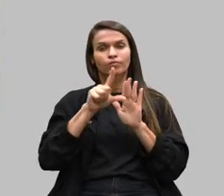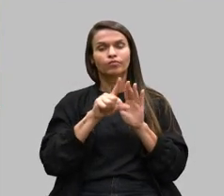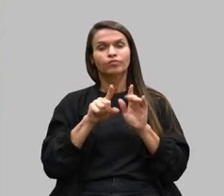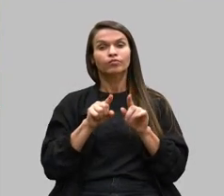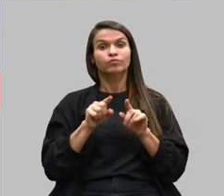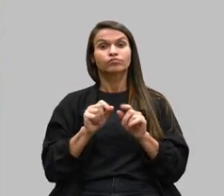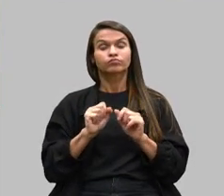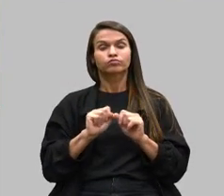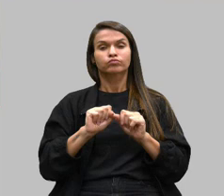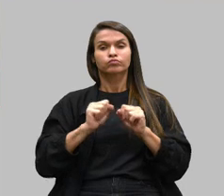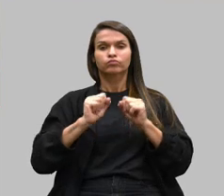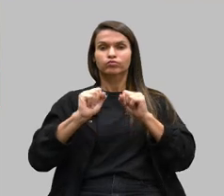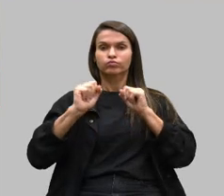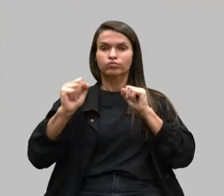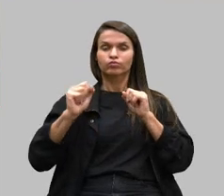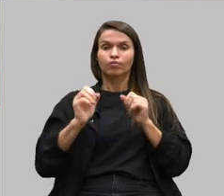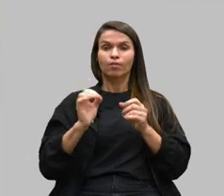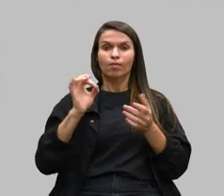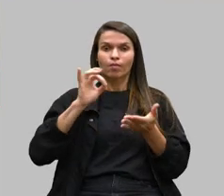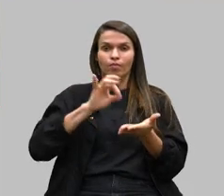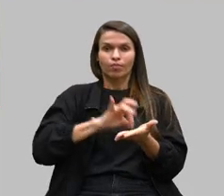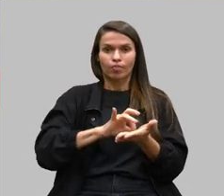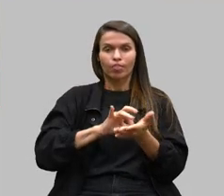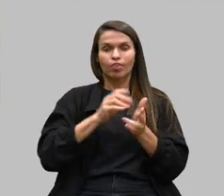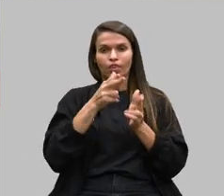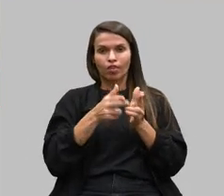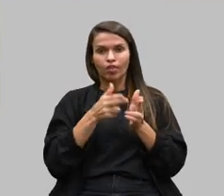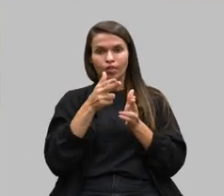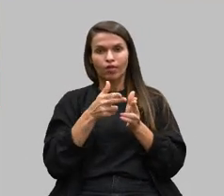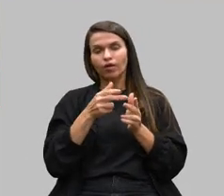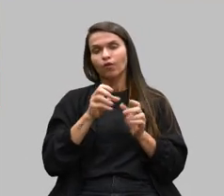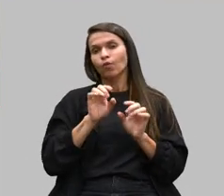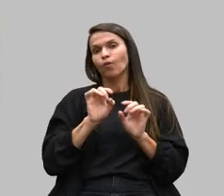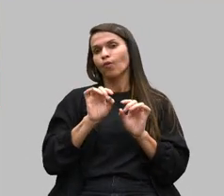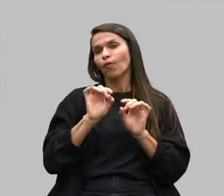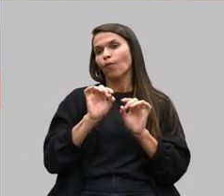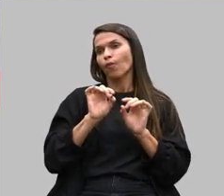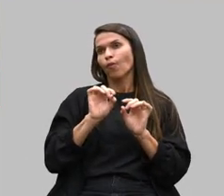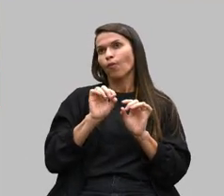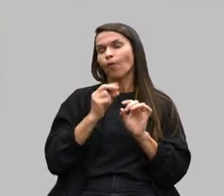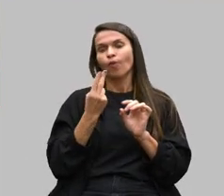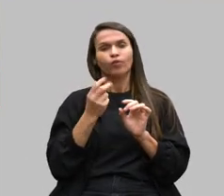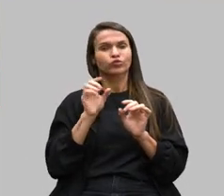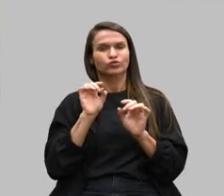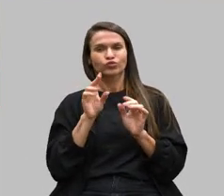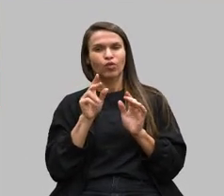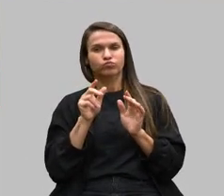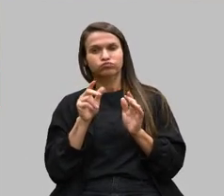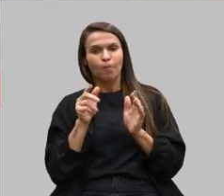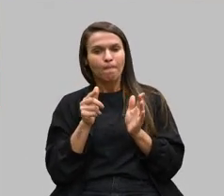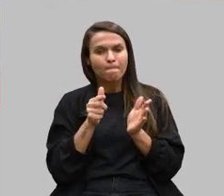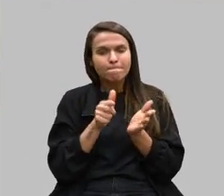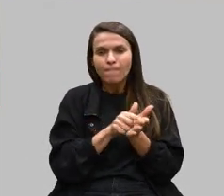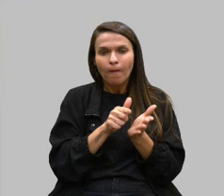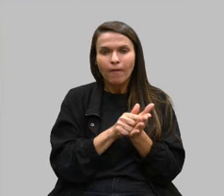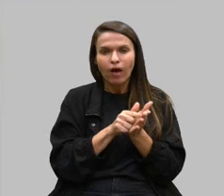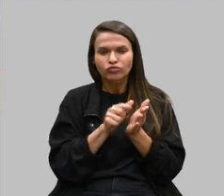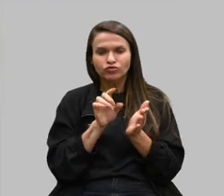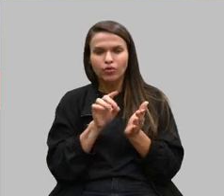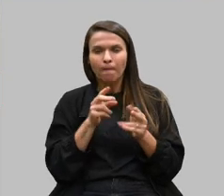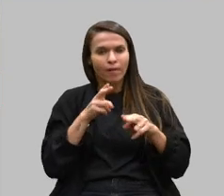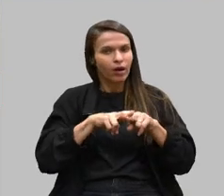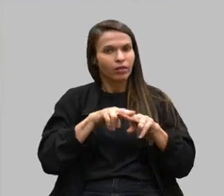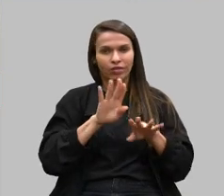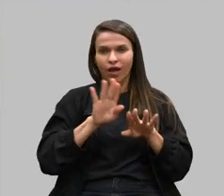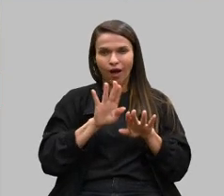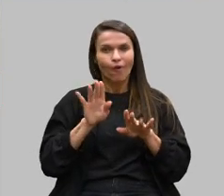real das ferrovias e não um plano em que as ferrovias ficam no papel mas um plano real é claro que esses